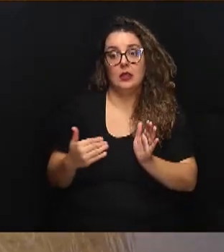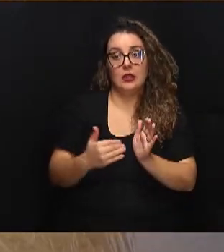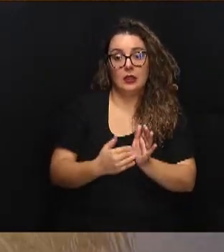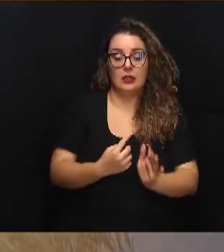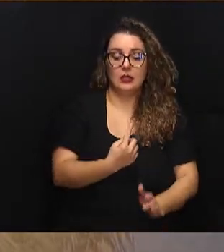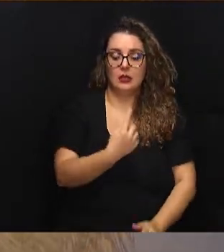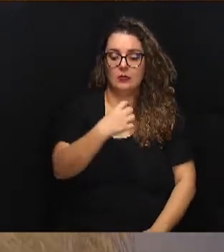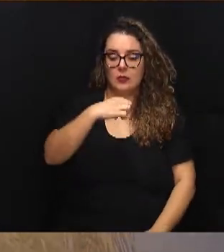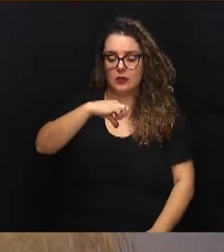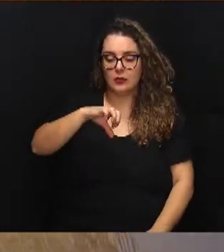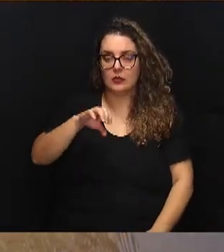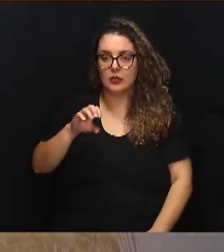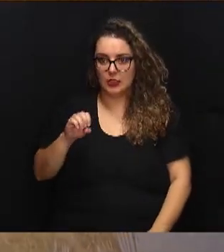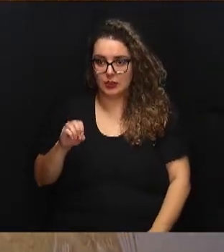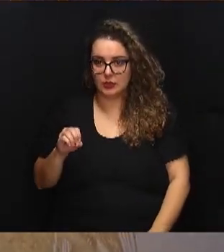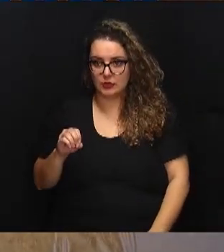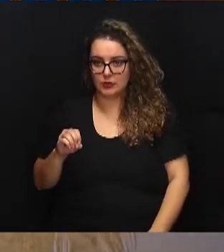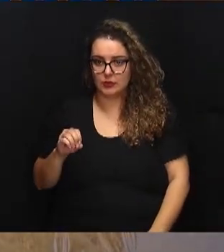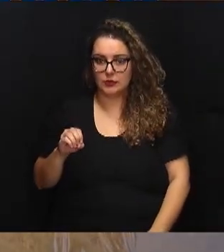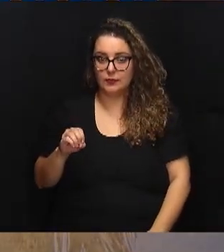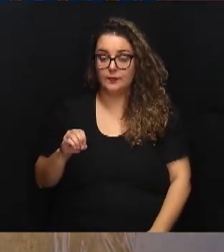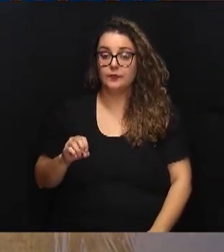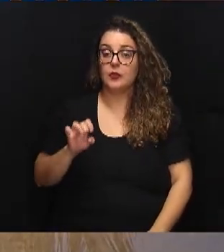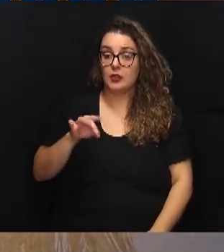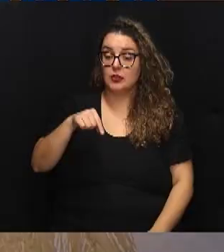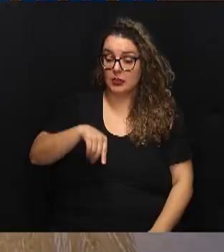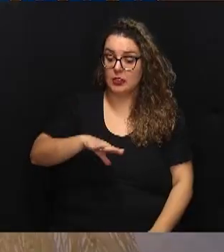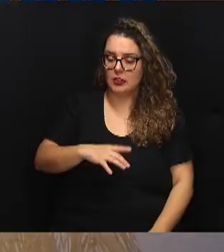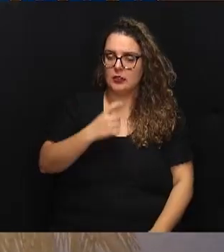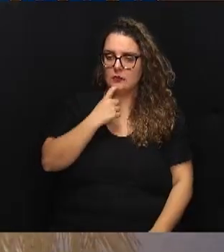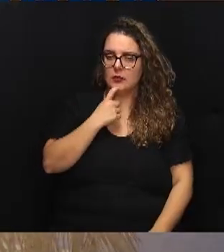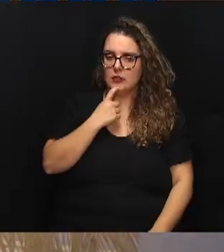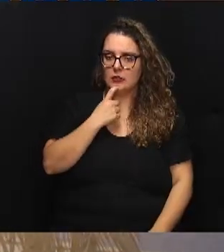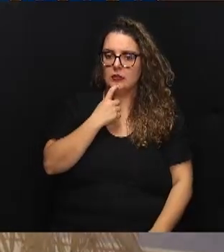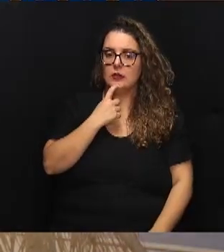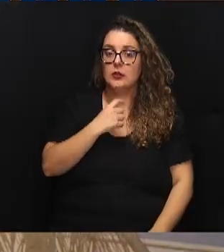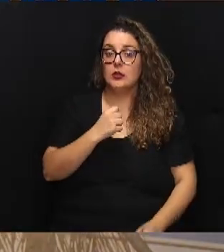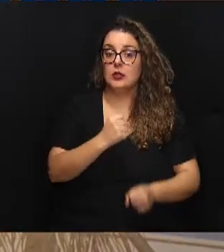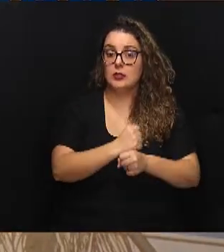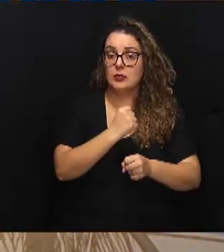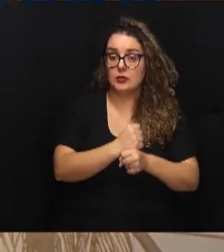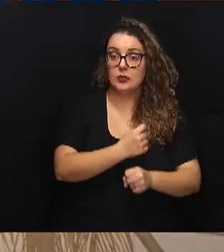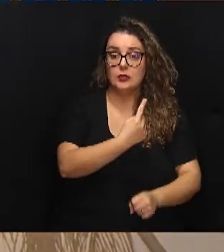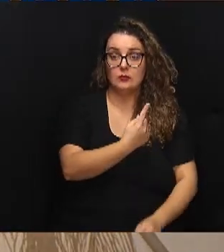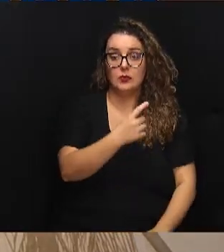1887 e 1900. Só em Campinas, entre os anos de